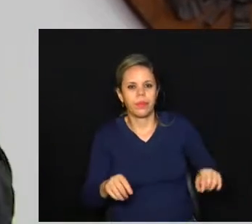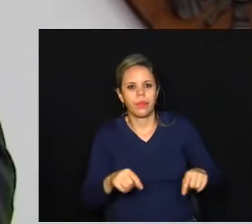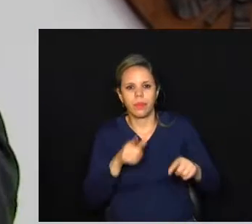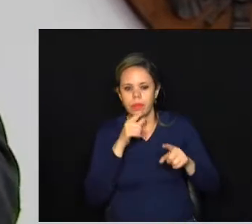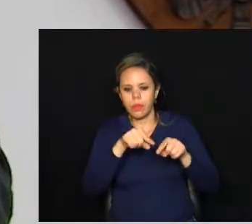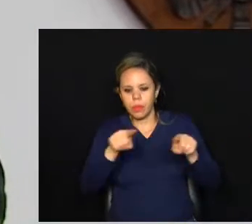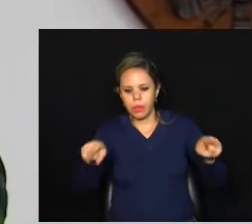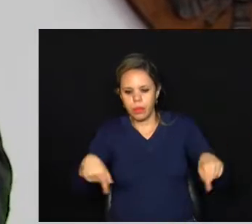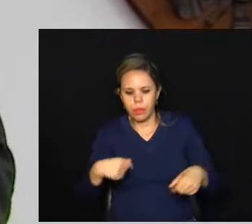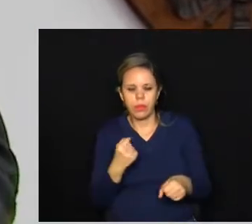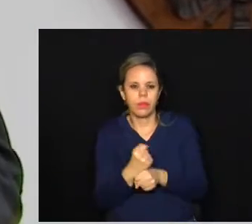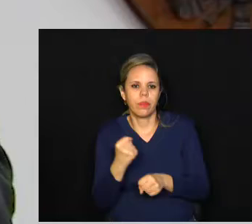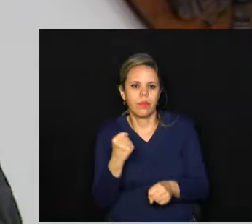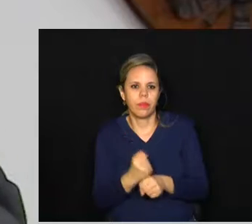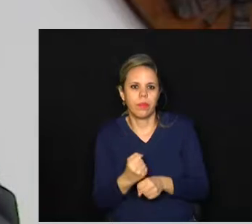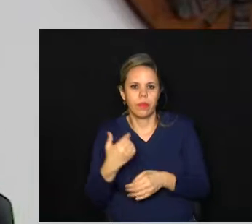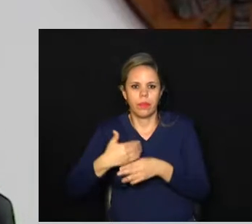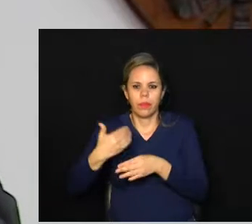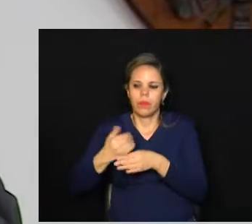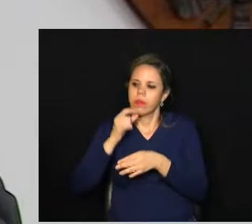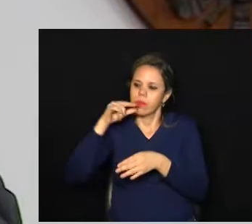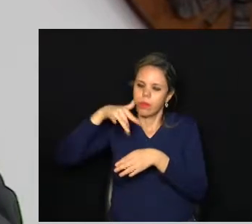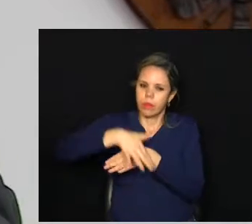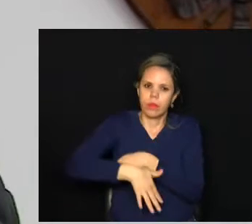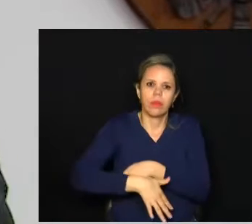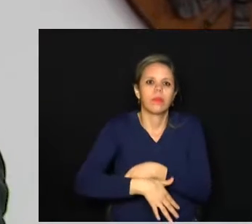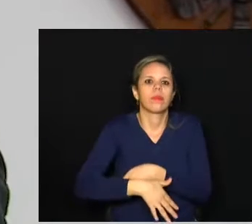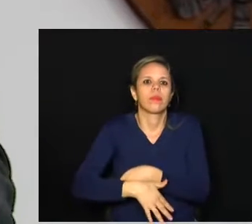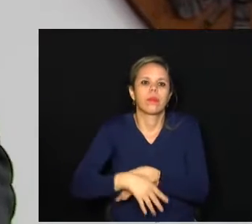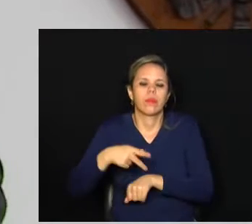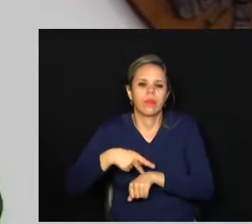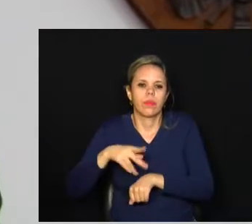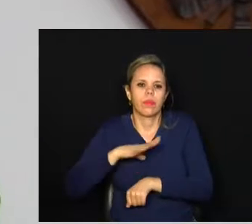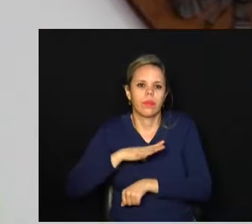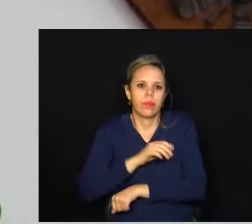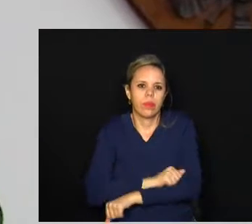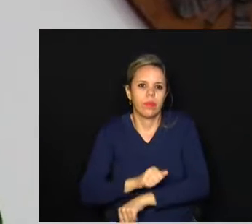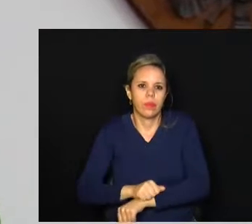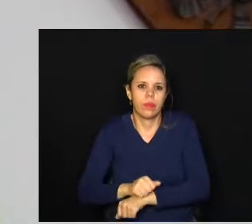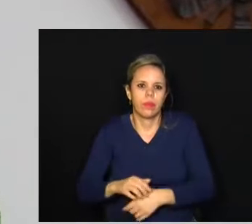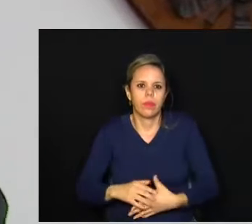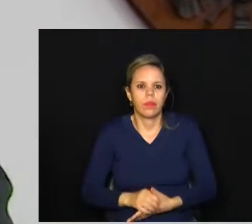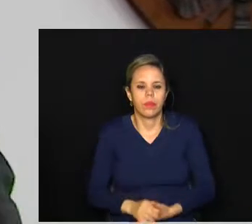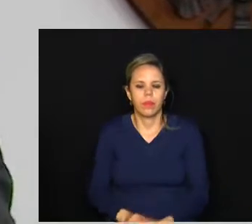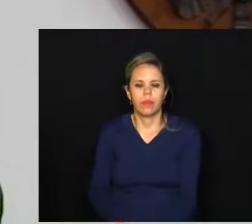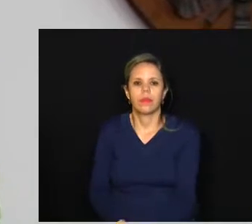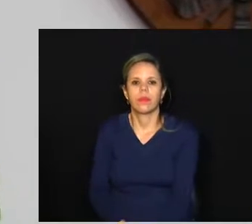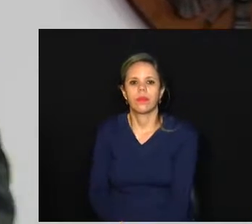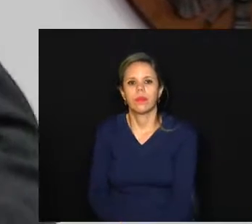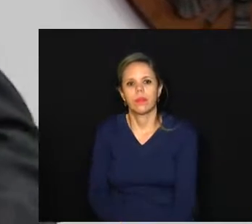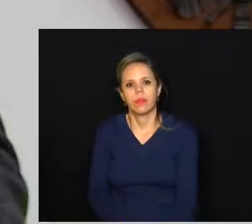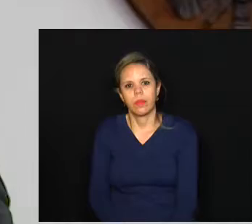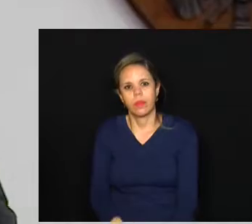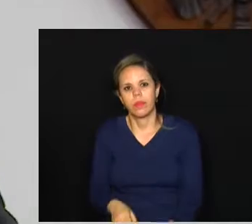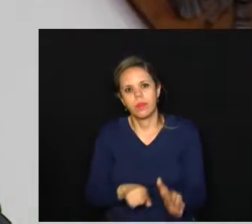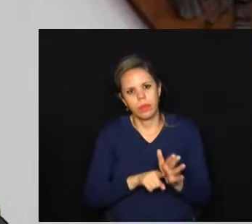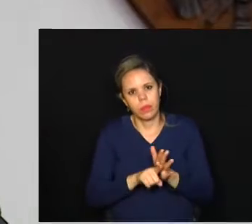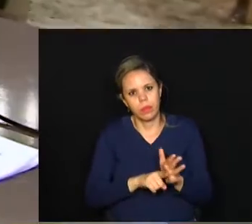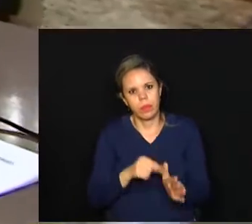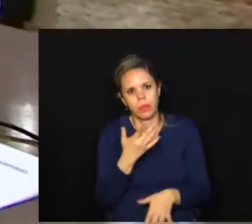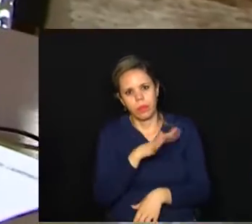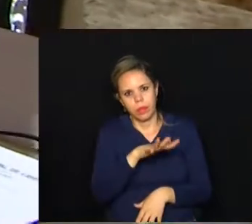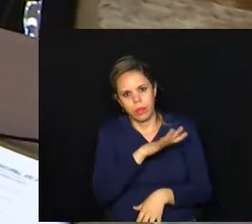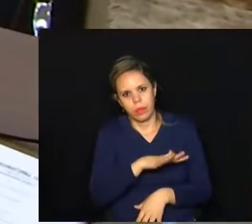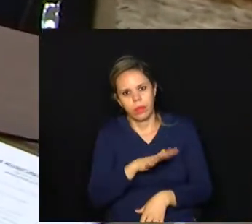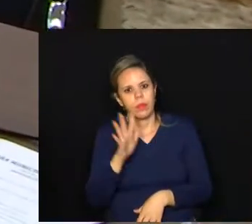está sendo construída, dessas represas, tanto em Pedreira como em Amparo. Mas nós estamos buscando outro